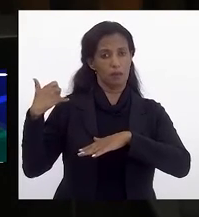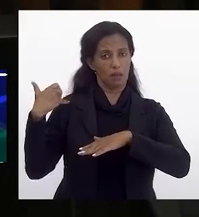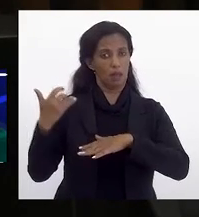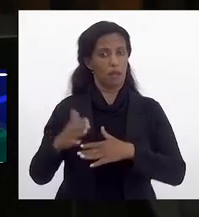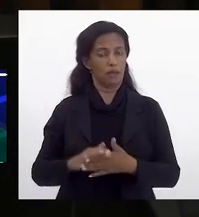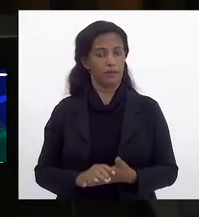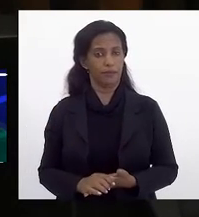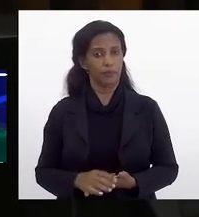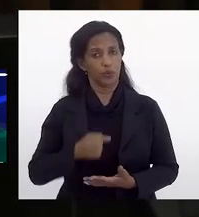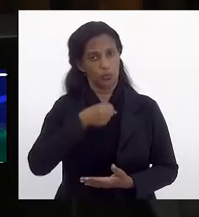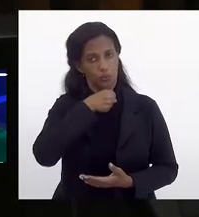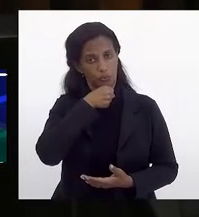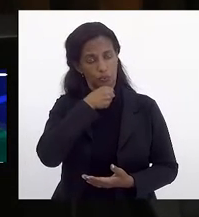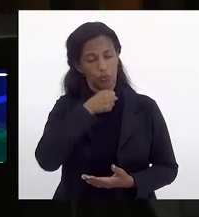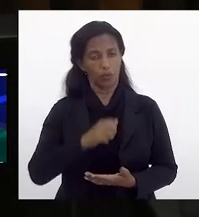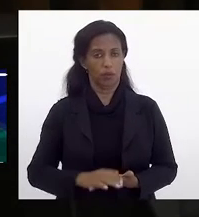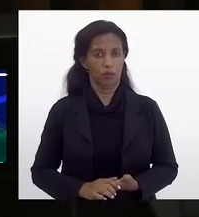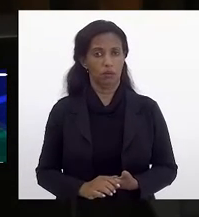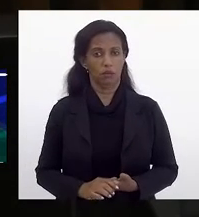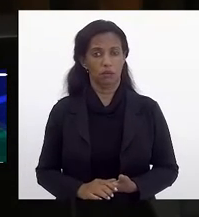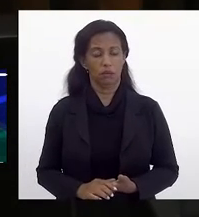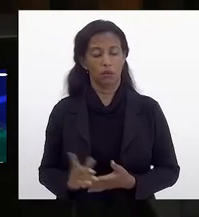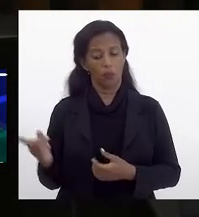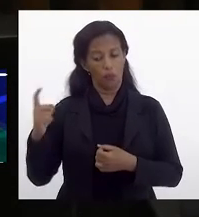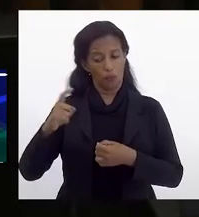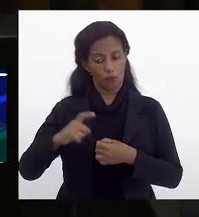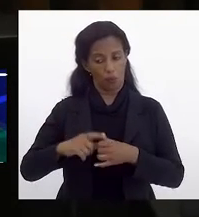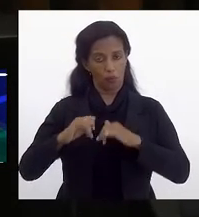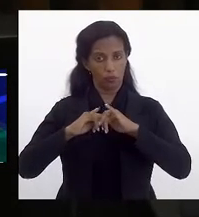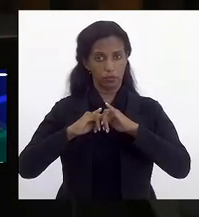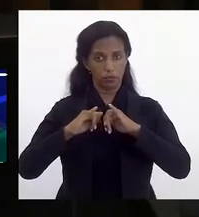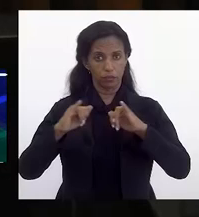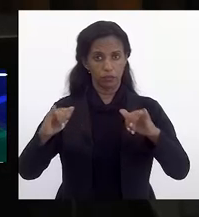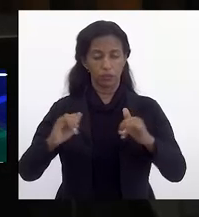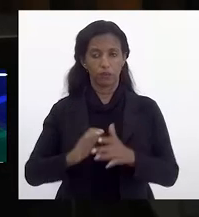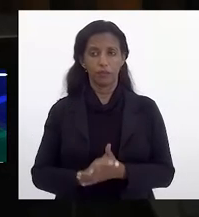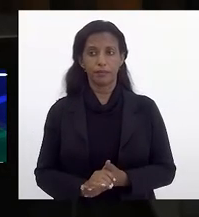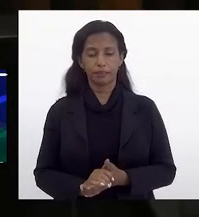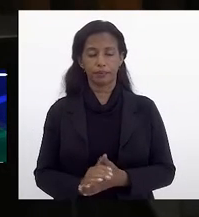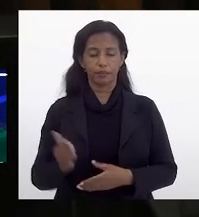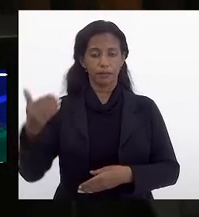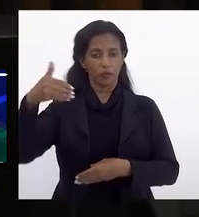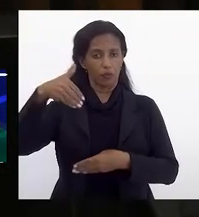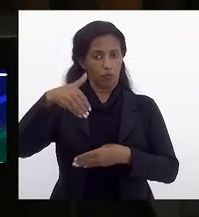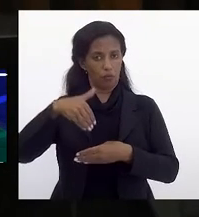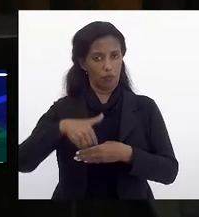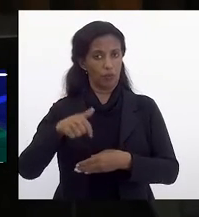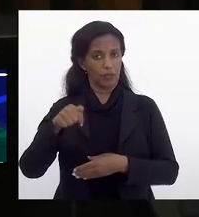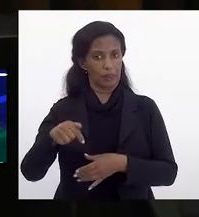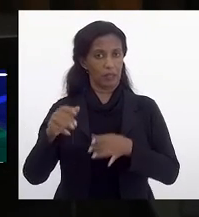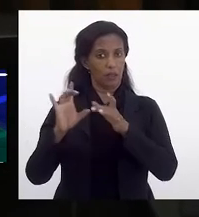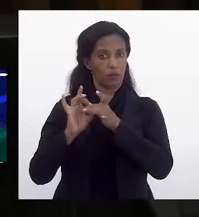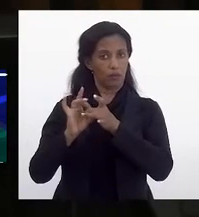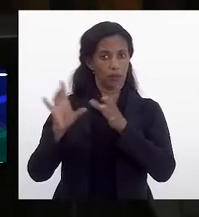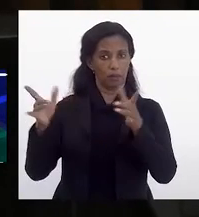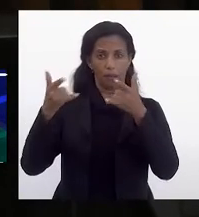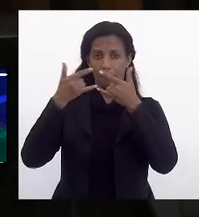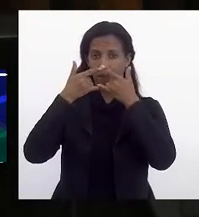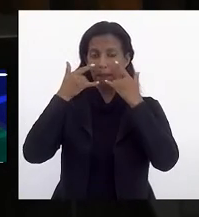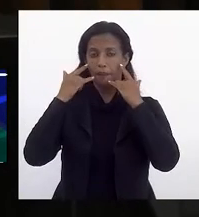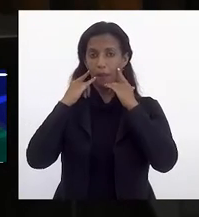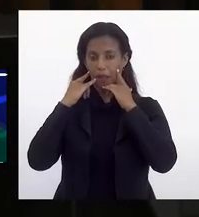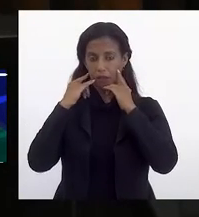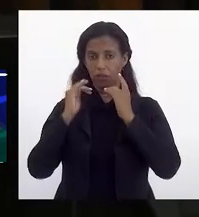Então, queria volto a dizer, foi votado aqui, foi liberado o uso